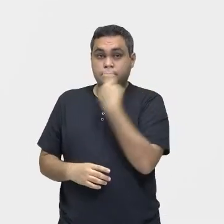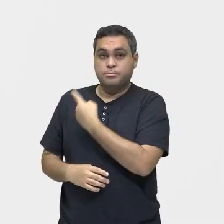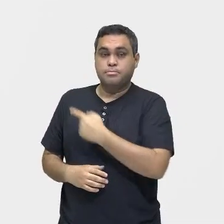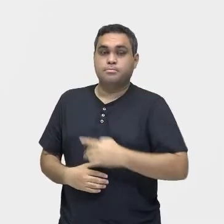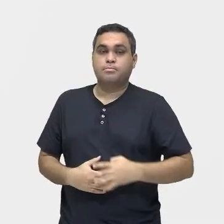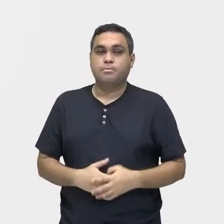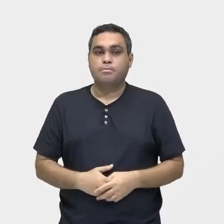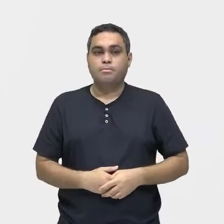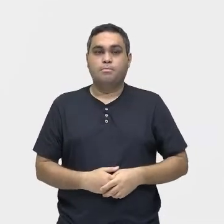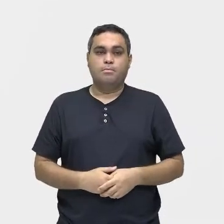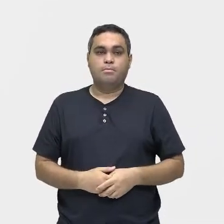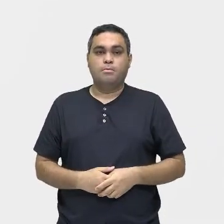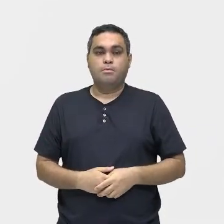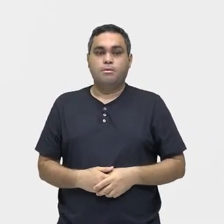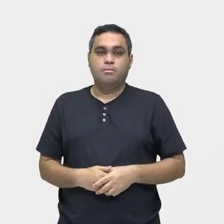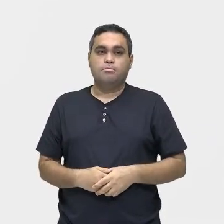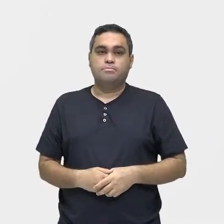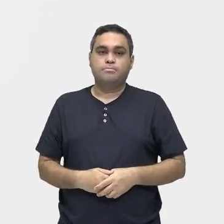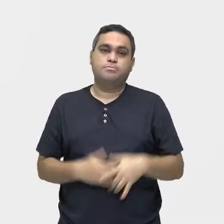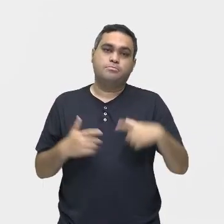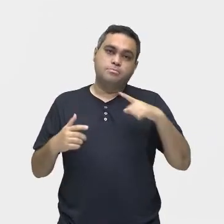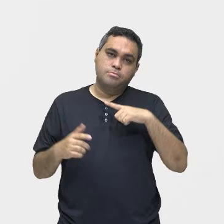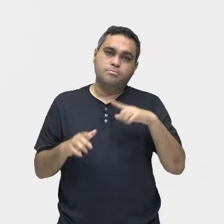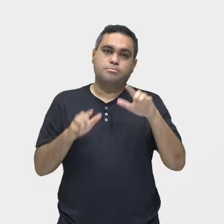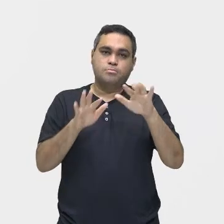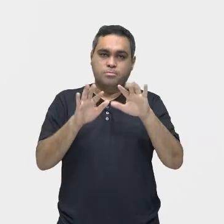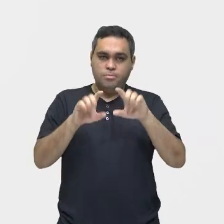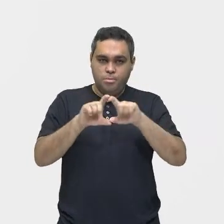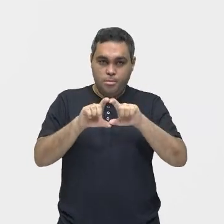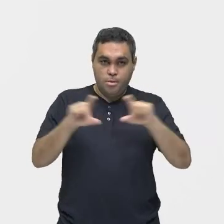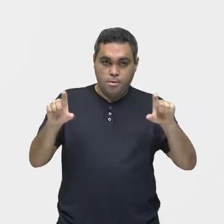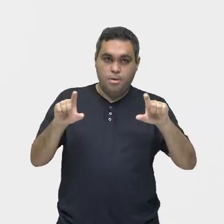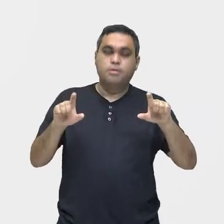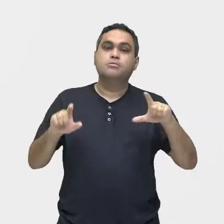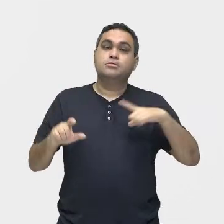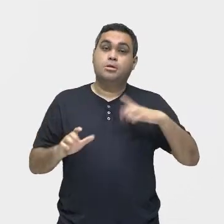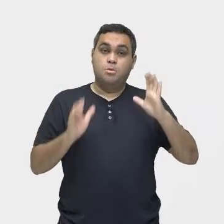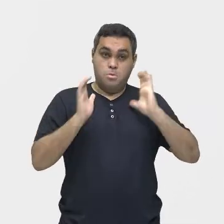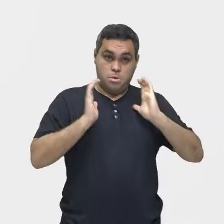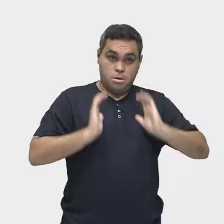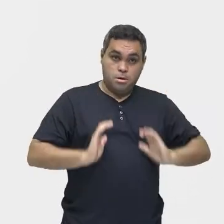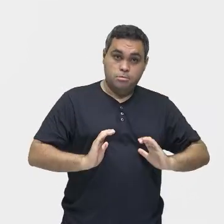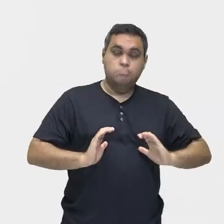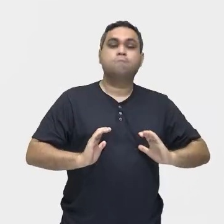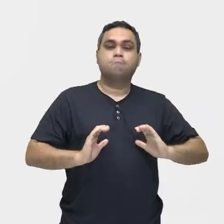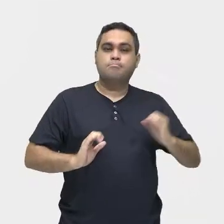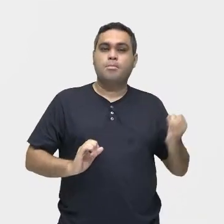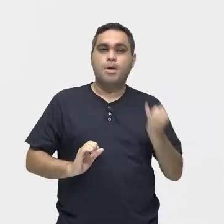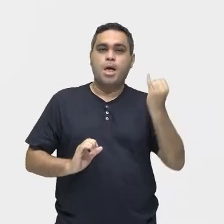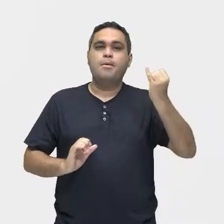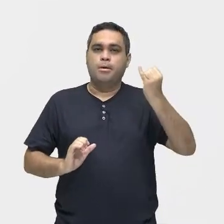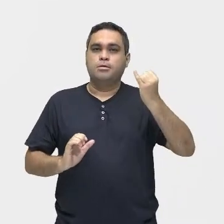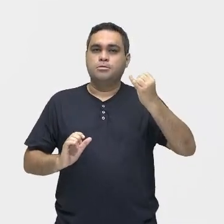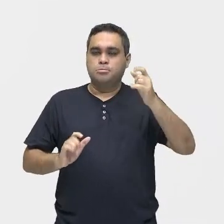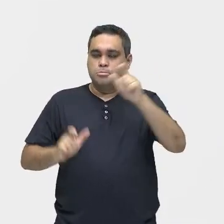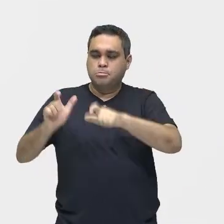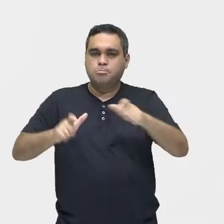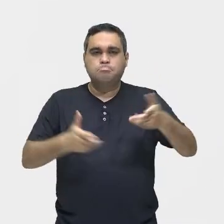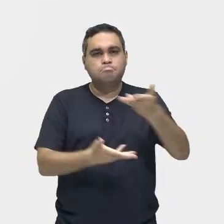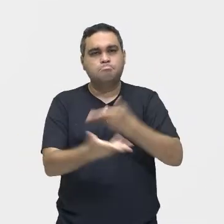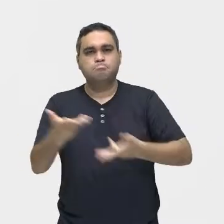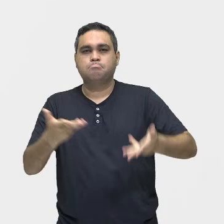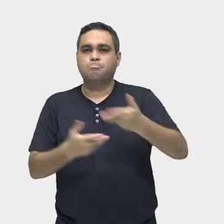nossa questão 2, nós temos uma frase, né? A ética é uma ferramenta importante para o bom convívio entre as pessoas. Então, a